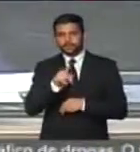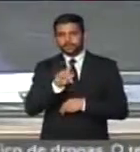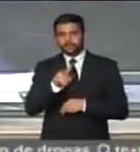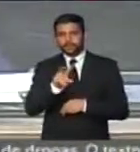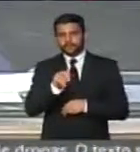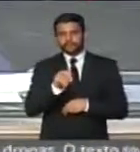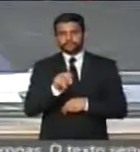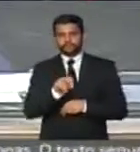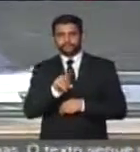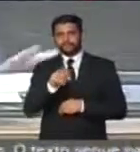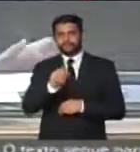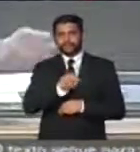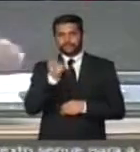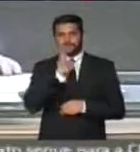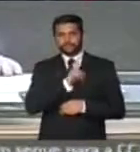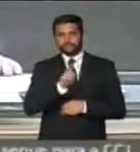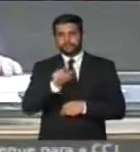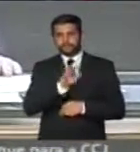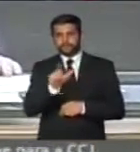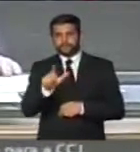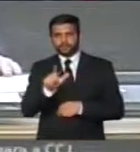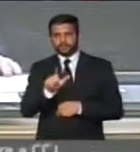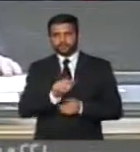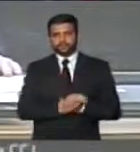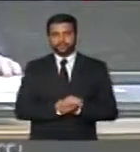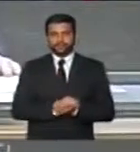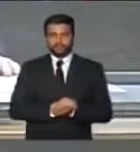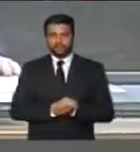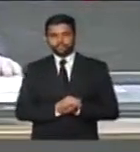PV. PV vota não, presidente. Pessoal.